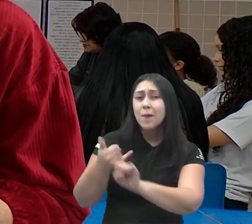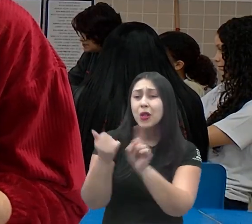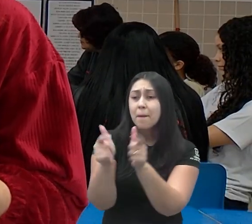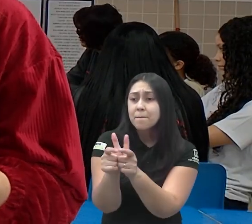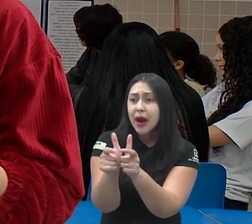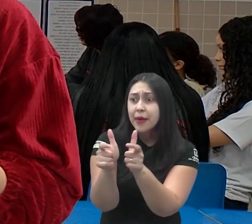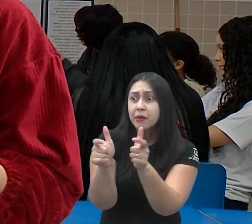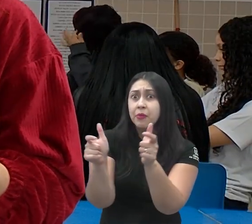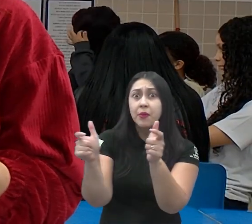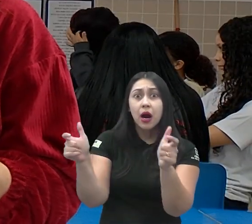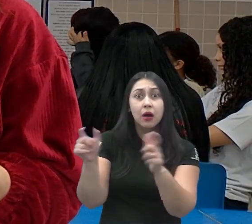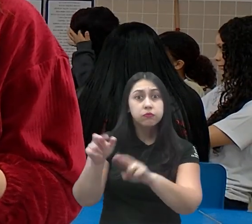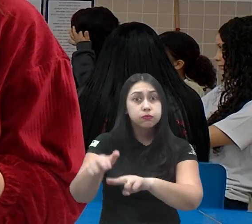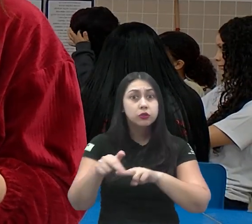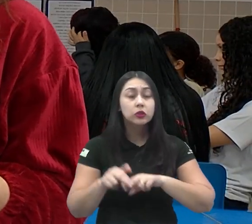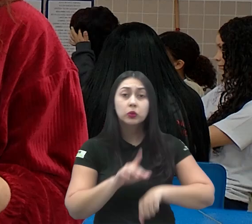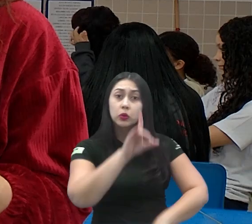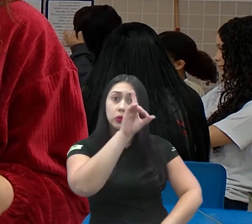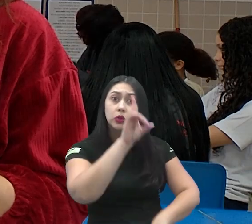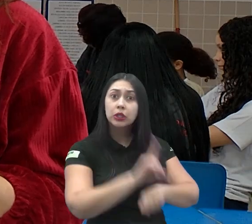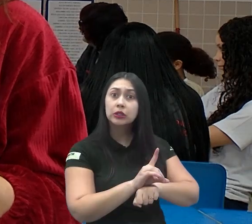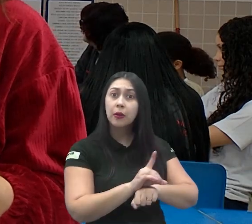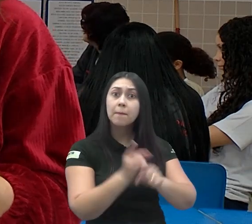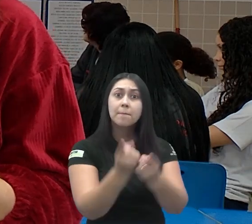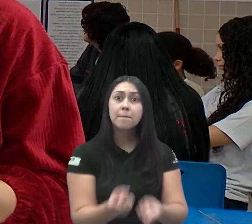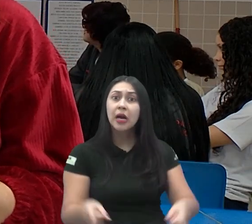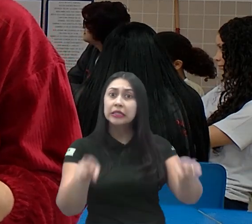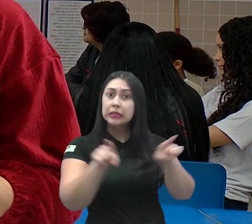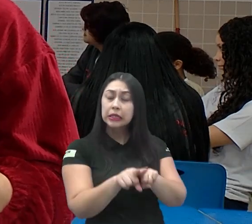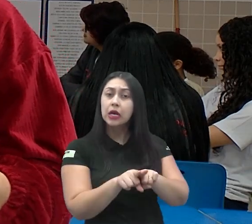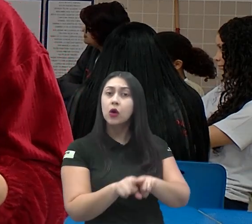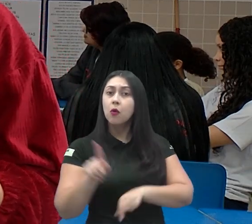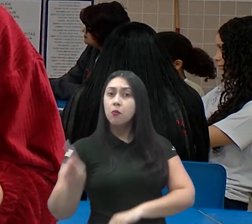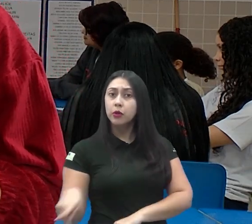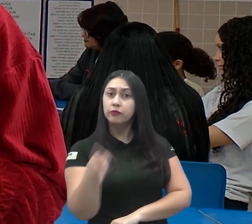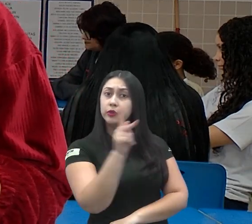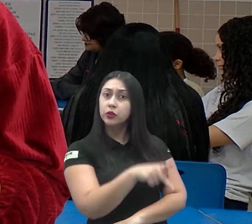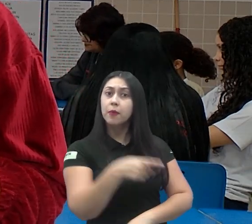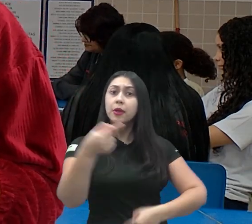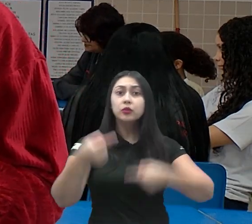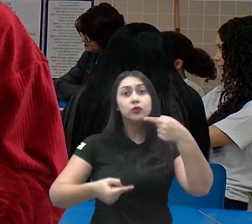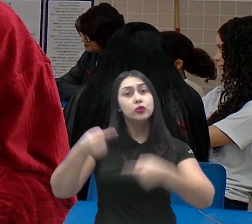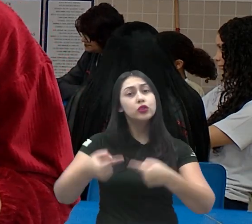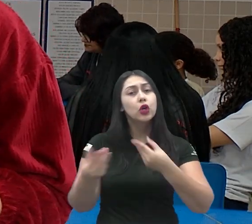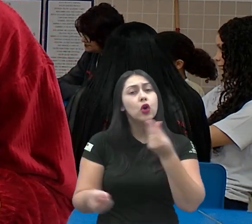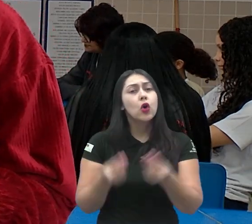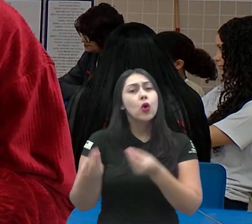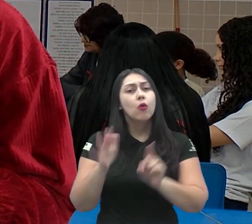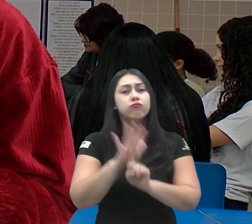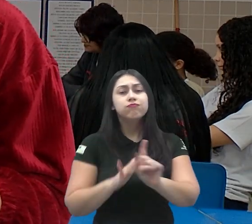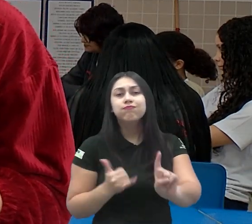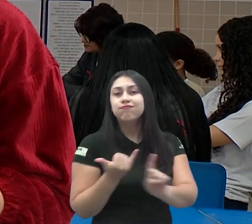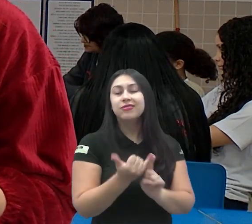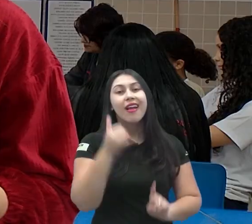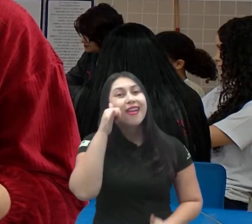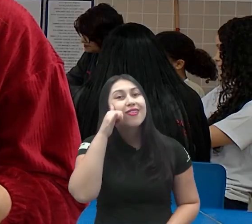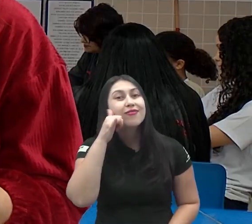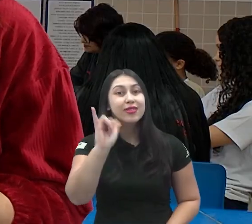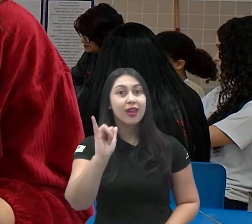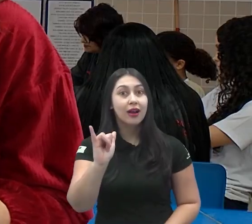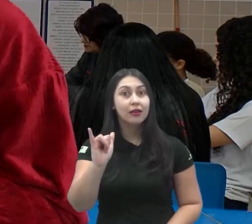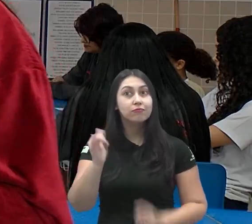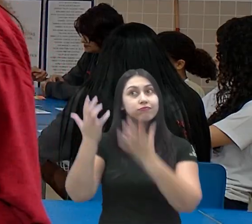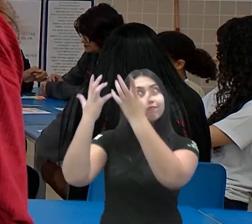de bullying aqui na escola que fez com que a direção unisse os professores para a discussão de como combater o bullying